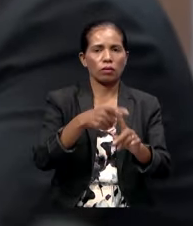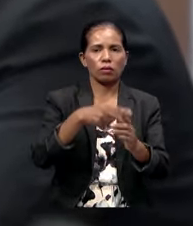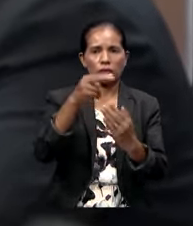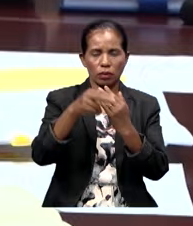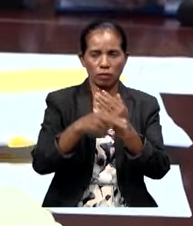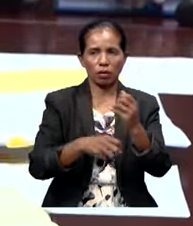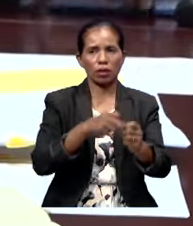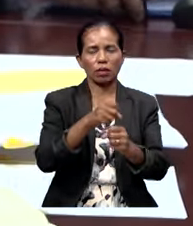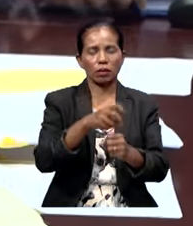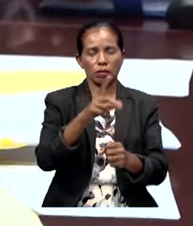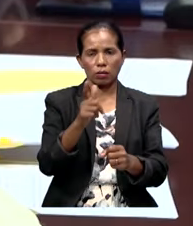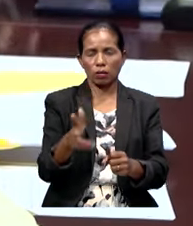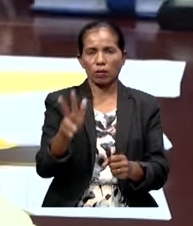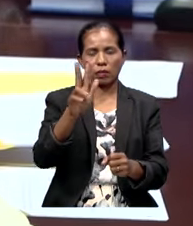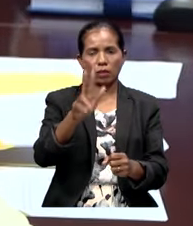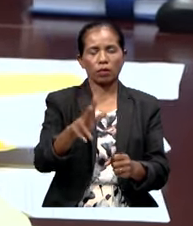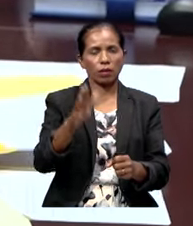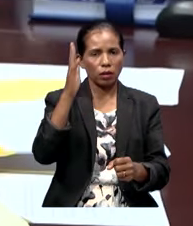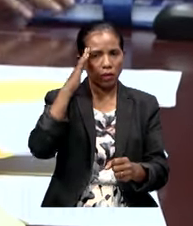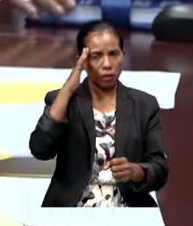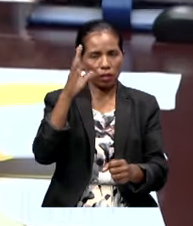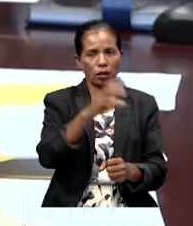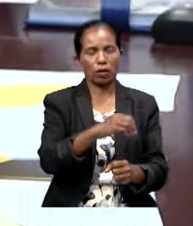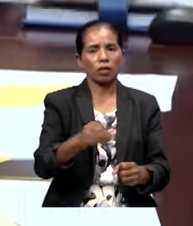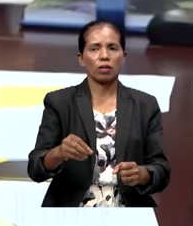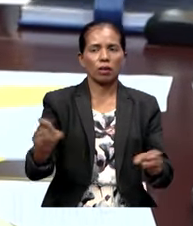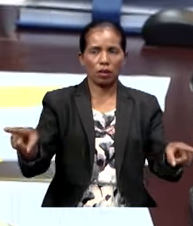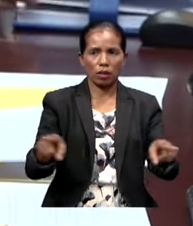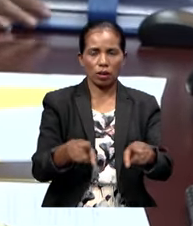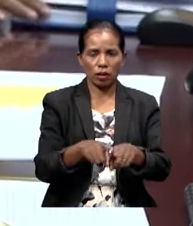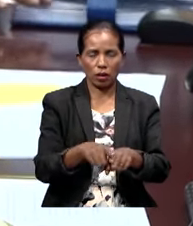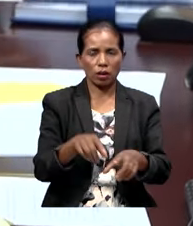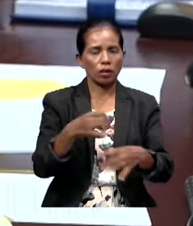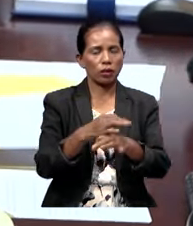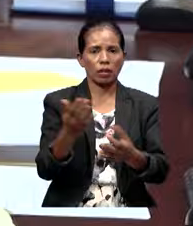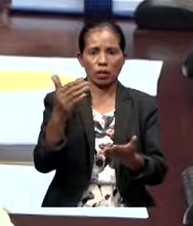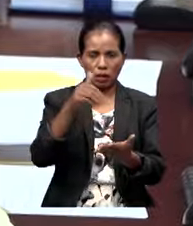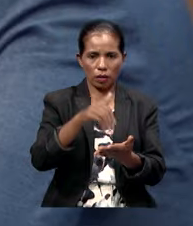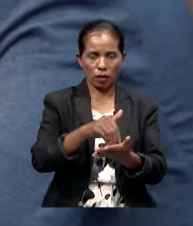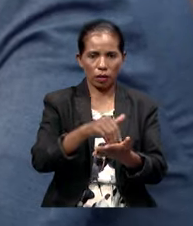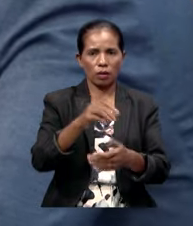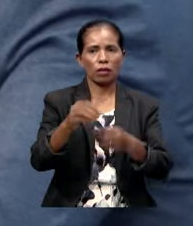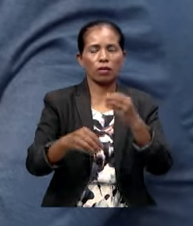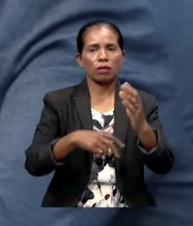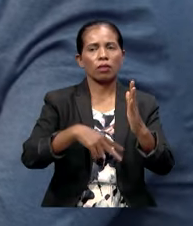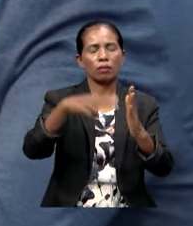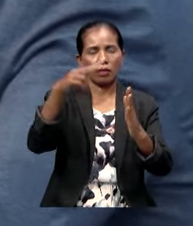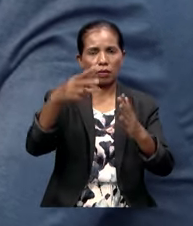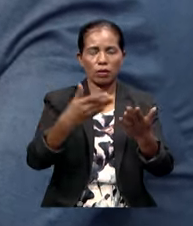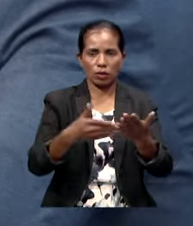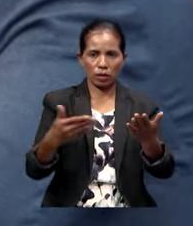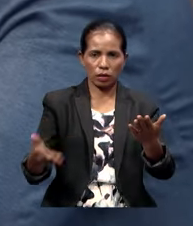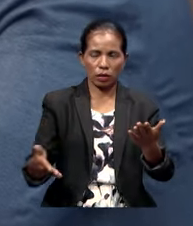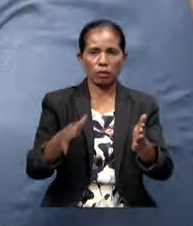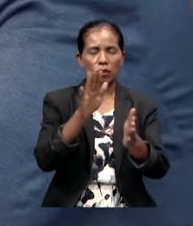rihun rua ruanulu resintolu no hanoin ba kustu reparação ka atu hadia filafali relaciona ho valor patrimonial nebe